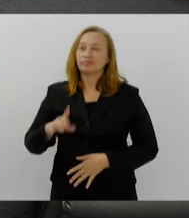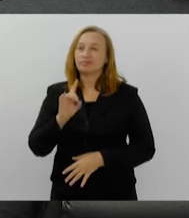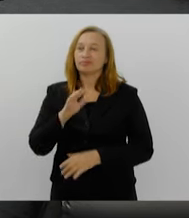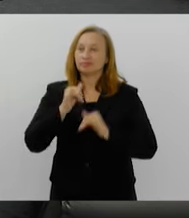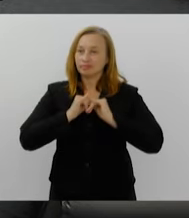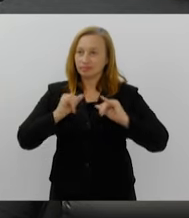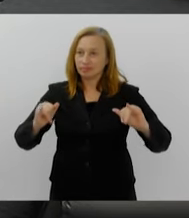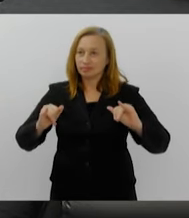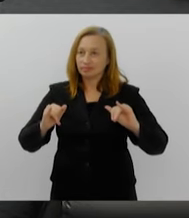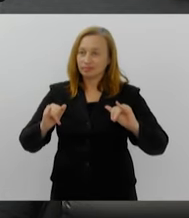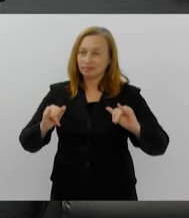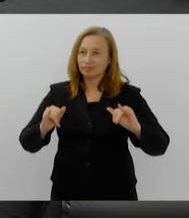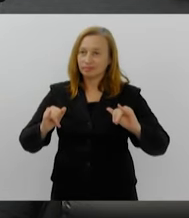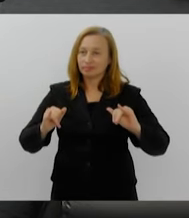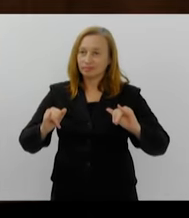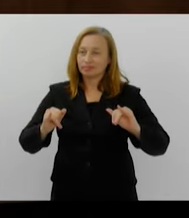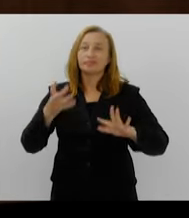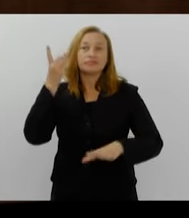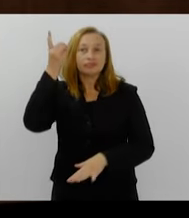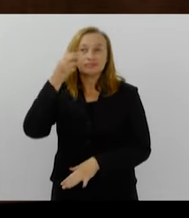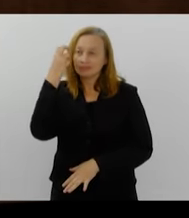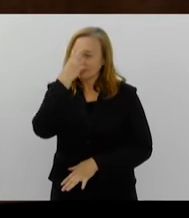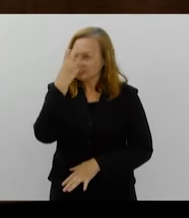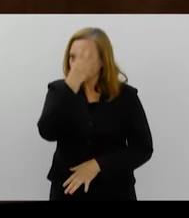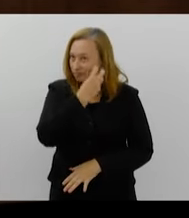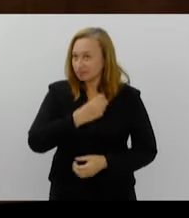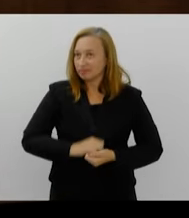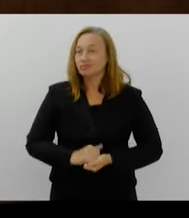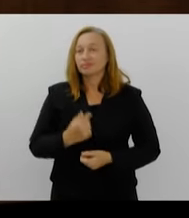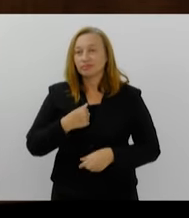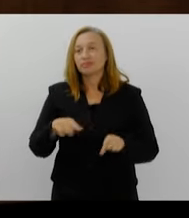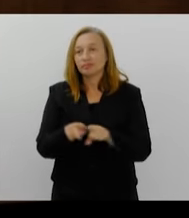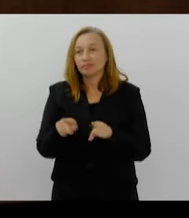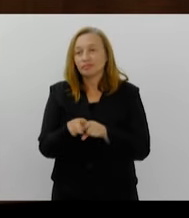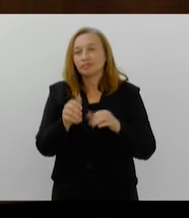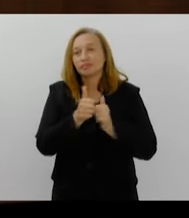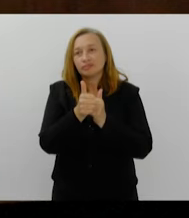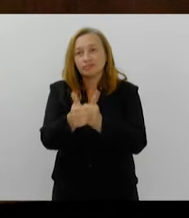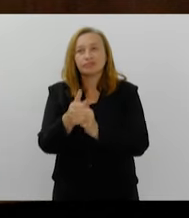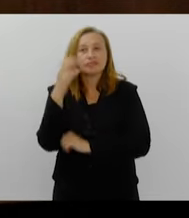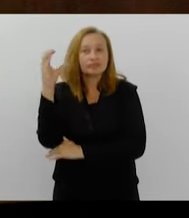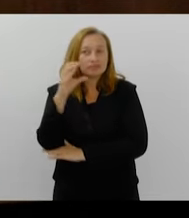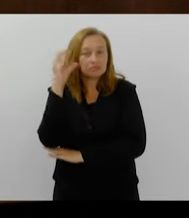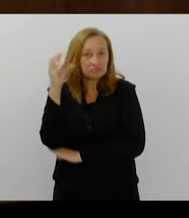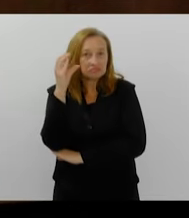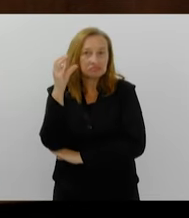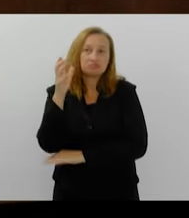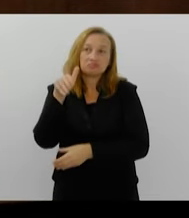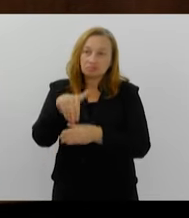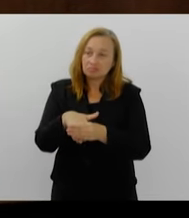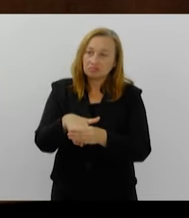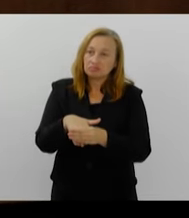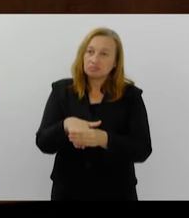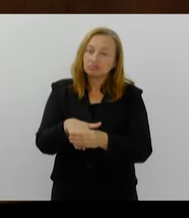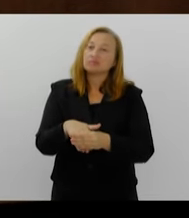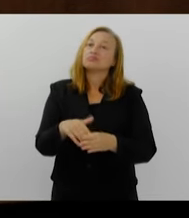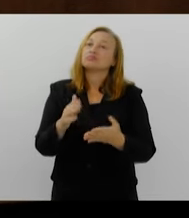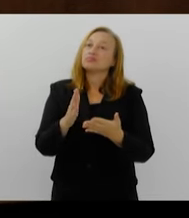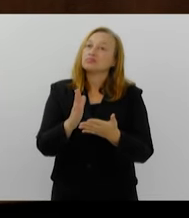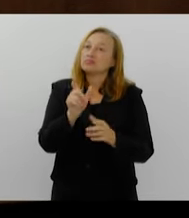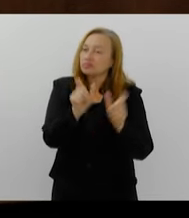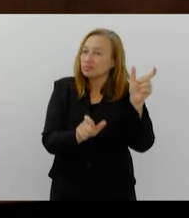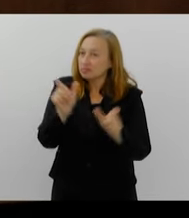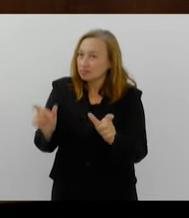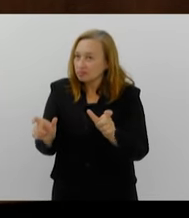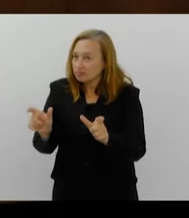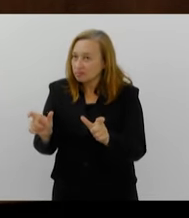Excelência, informar a deputada Verônica que eu também acompanhei as eleições de Niterói e que as pessoas, os